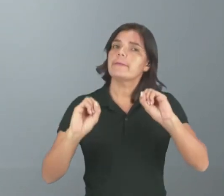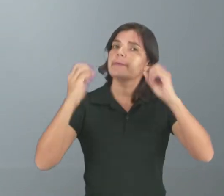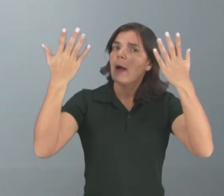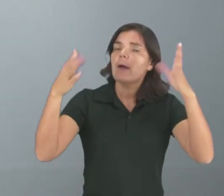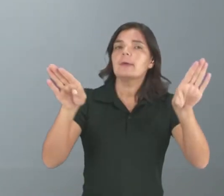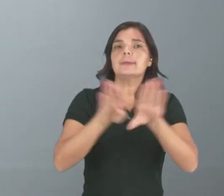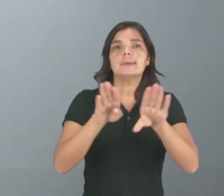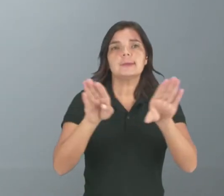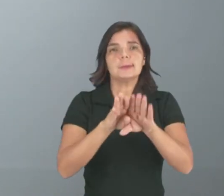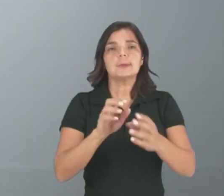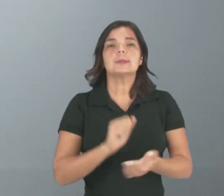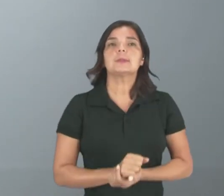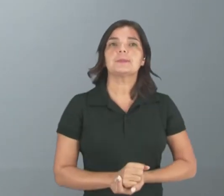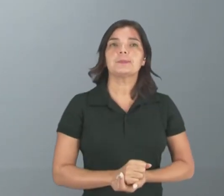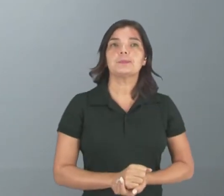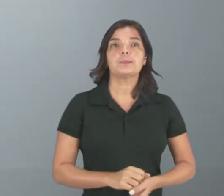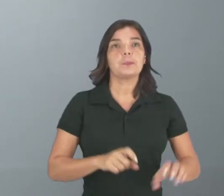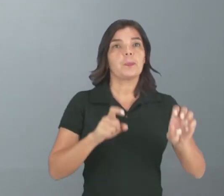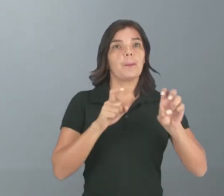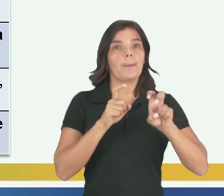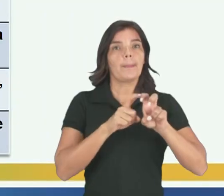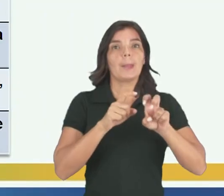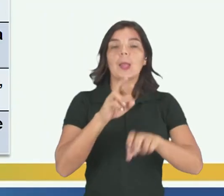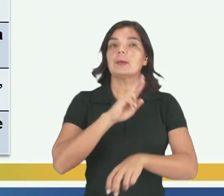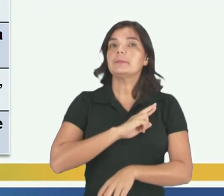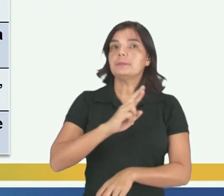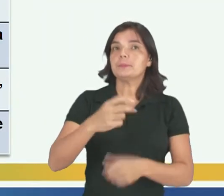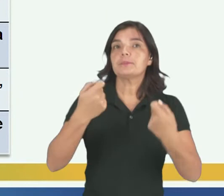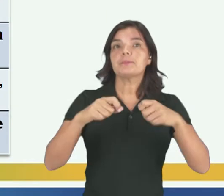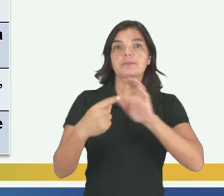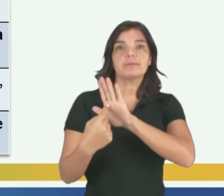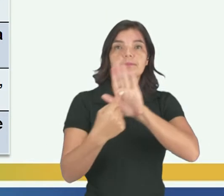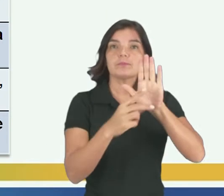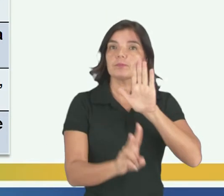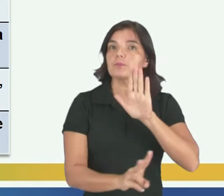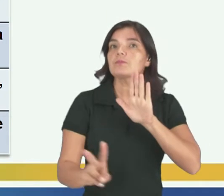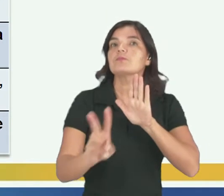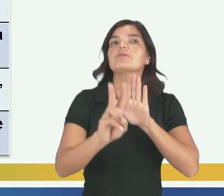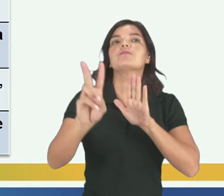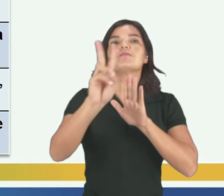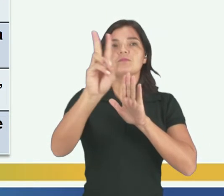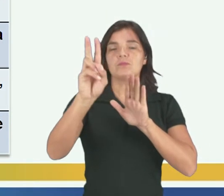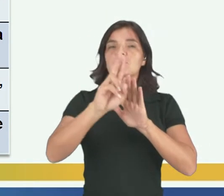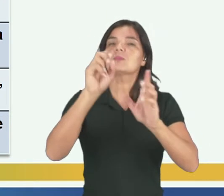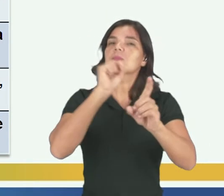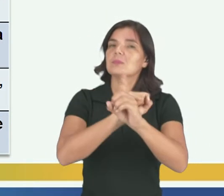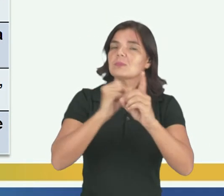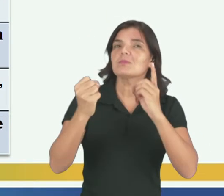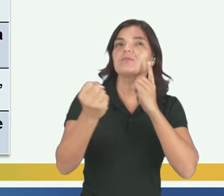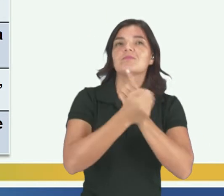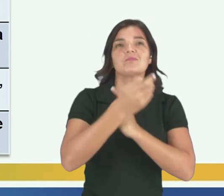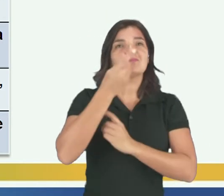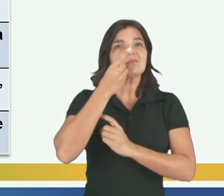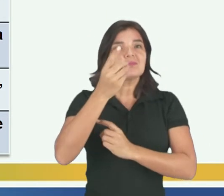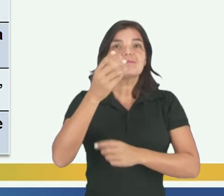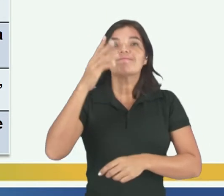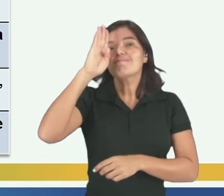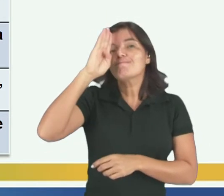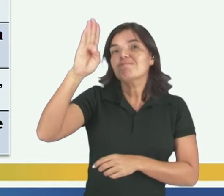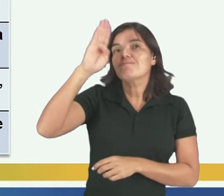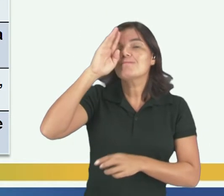são manifestações. No 5, a religião precisa destacar os valores que envolvem uma dada